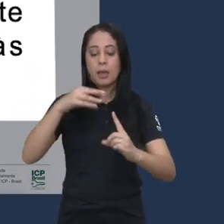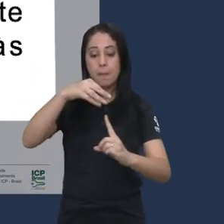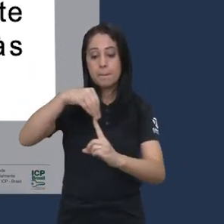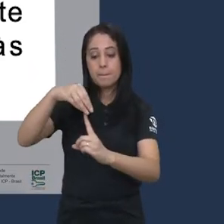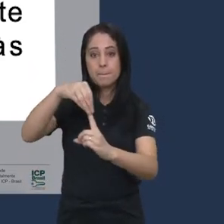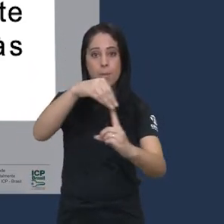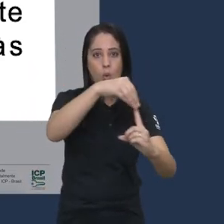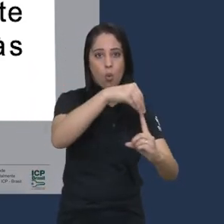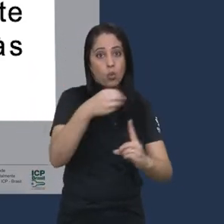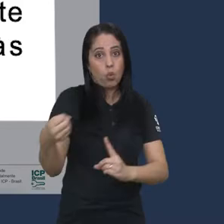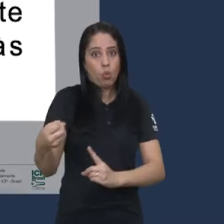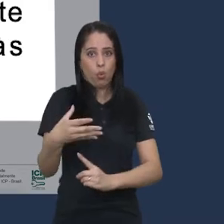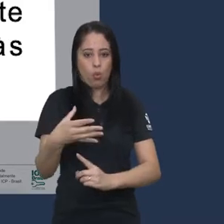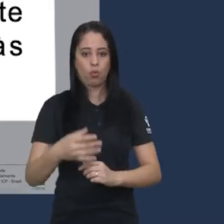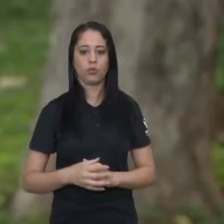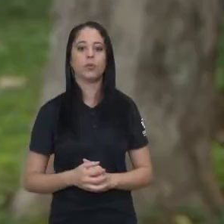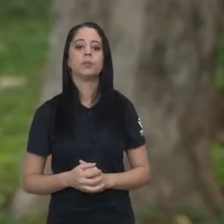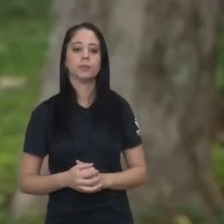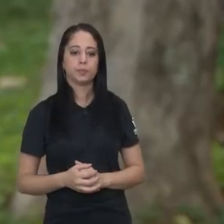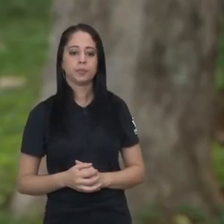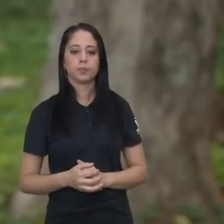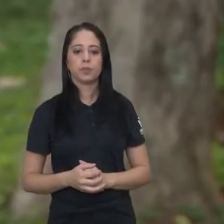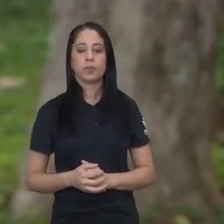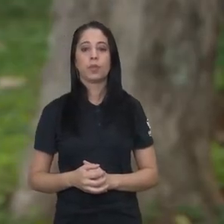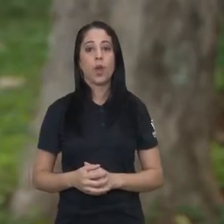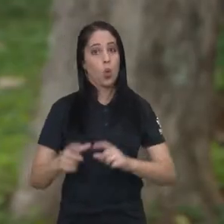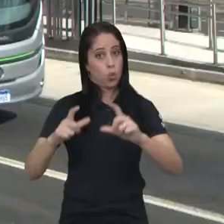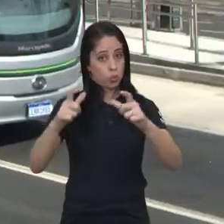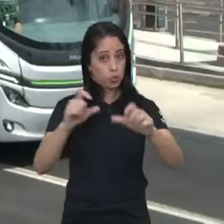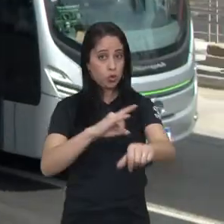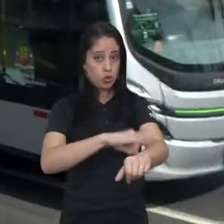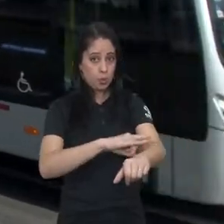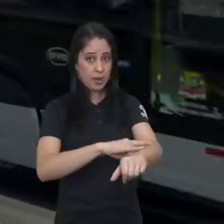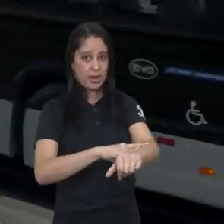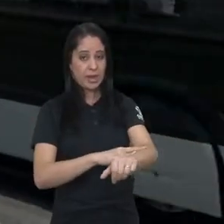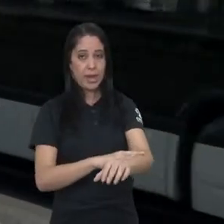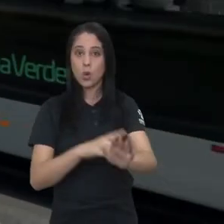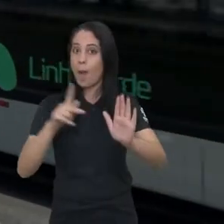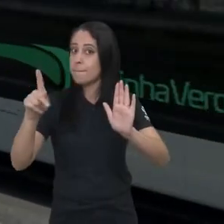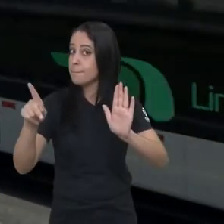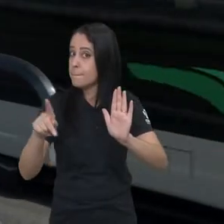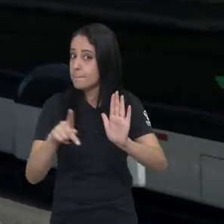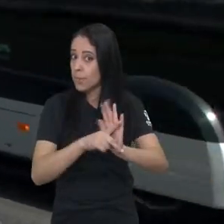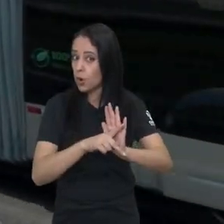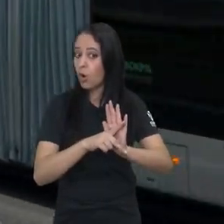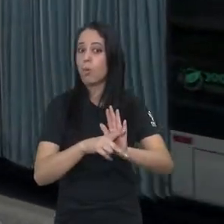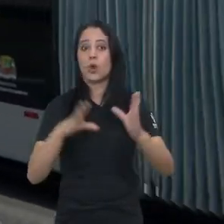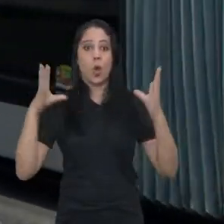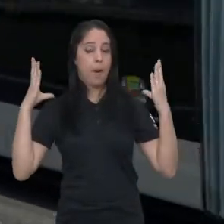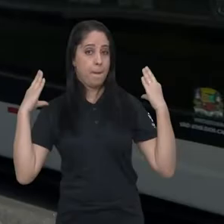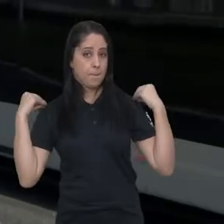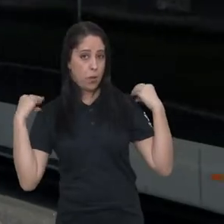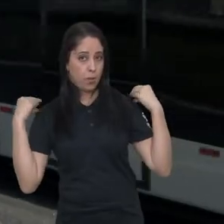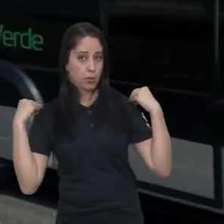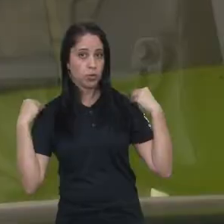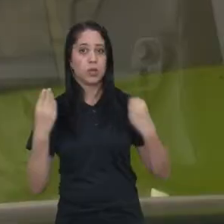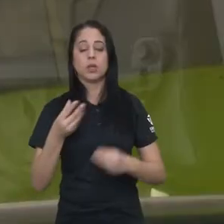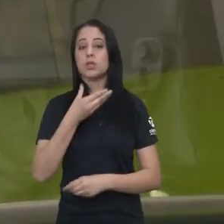do novo modal de transporte público da cidade segundo a parlamentar esses Passos seriam destinados